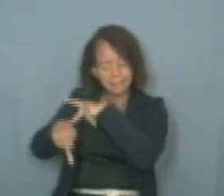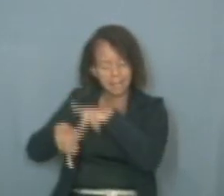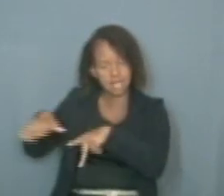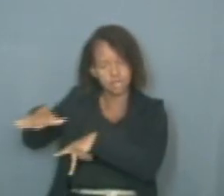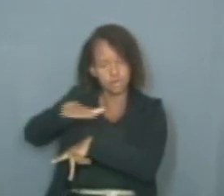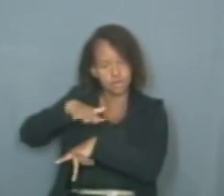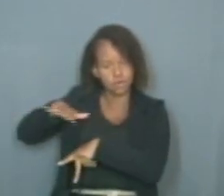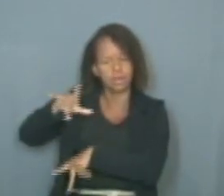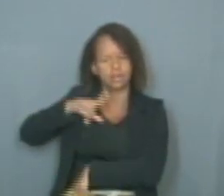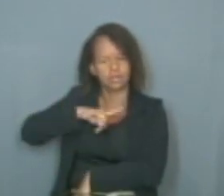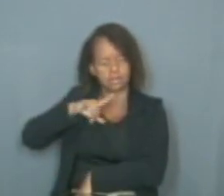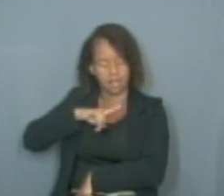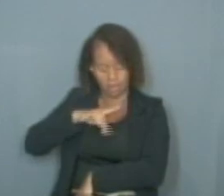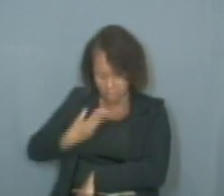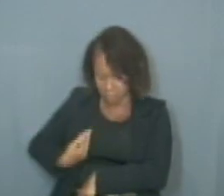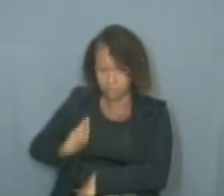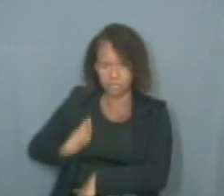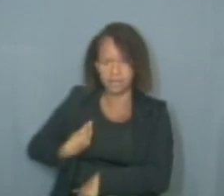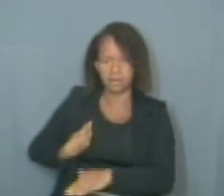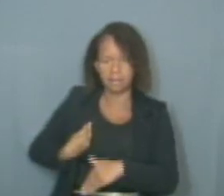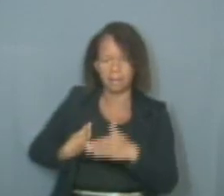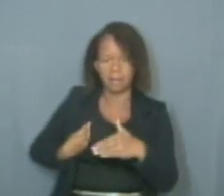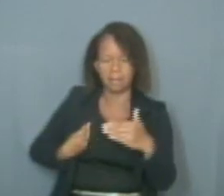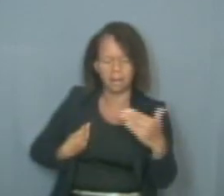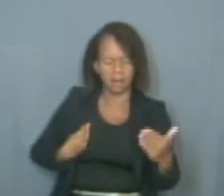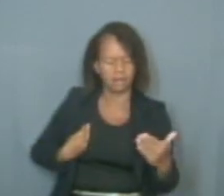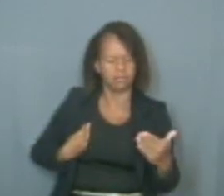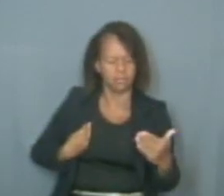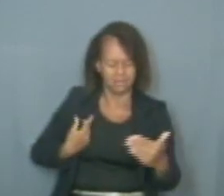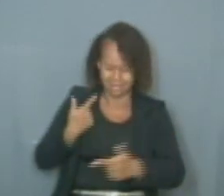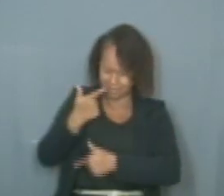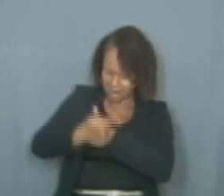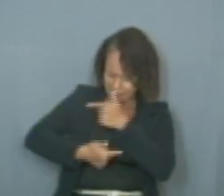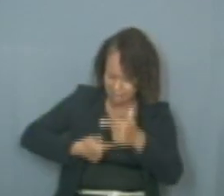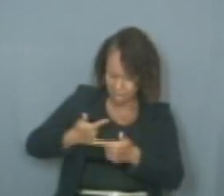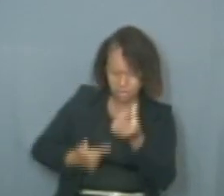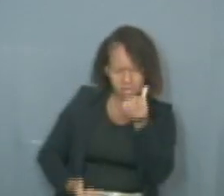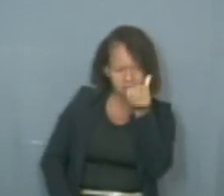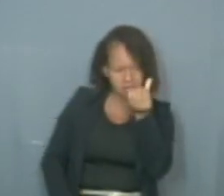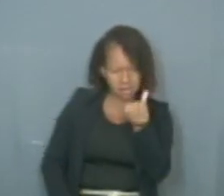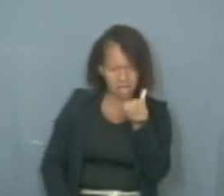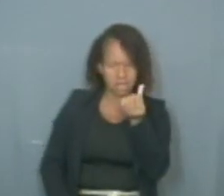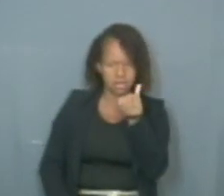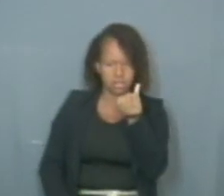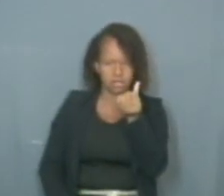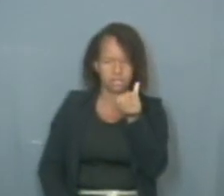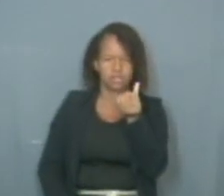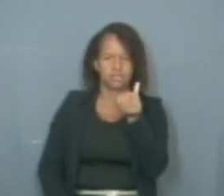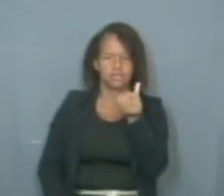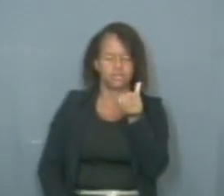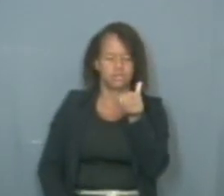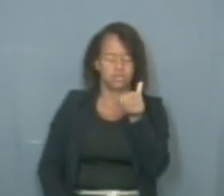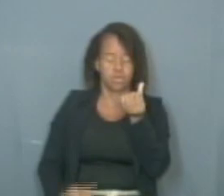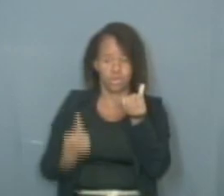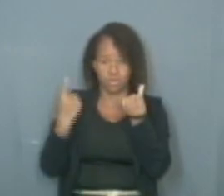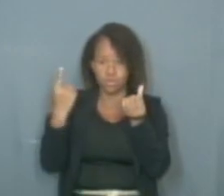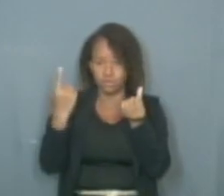pessoas tenham vida. Jornada de 6 por 1